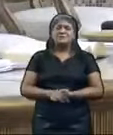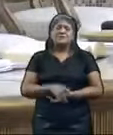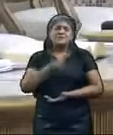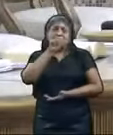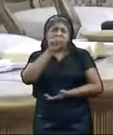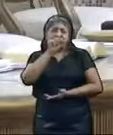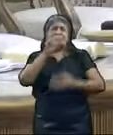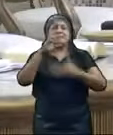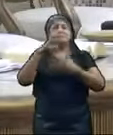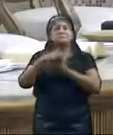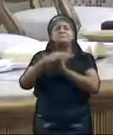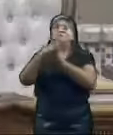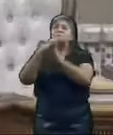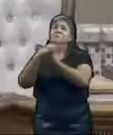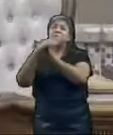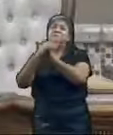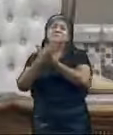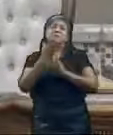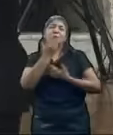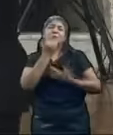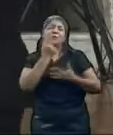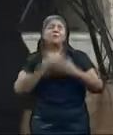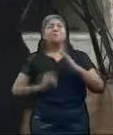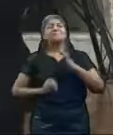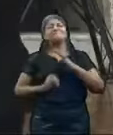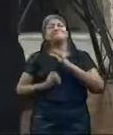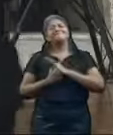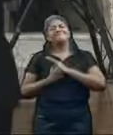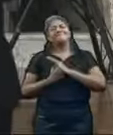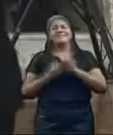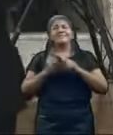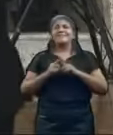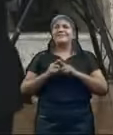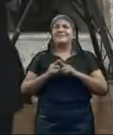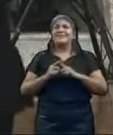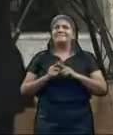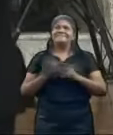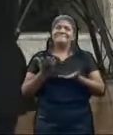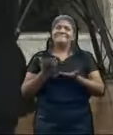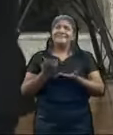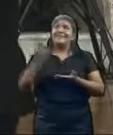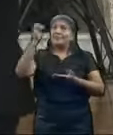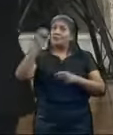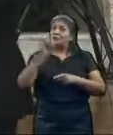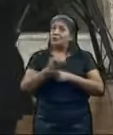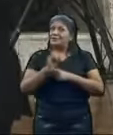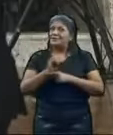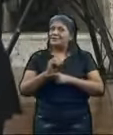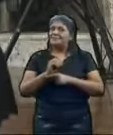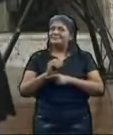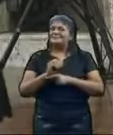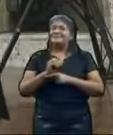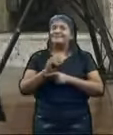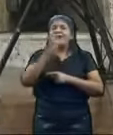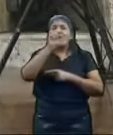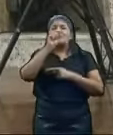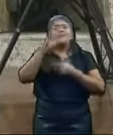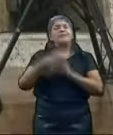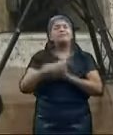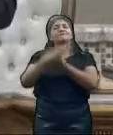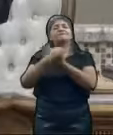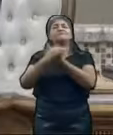viajaram mano descobrir onde eu estou fizemos posto terrível para chegar aqui vocês trabalharam mas não